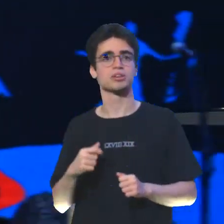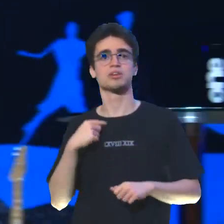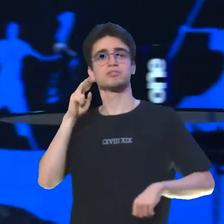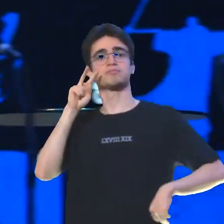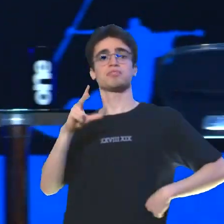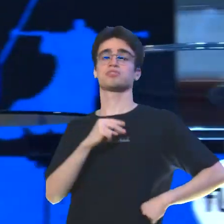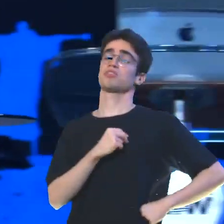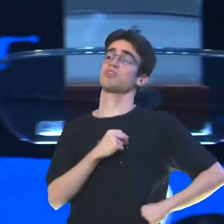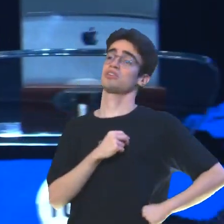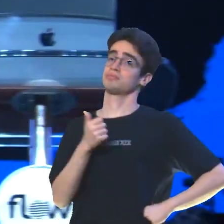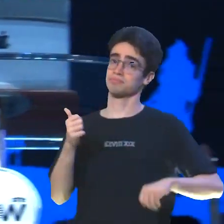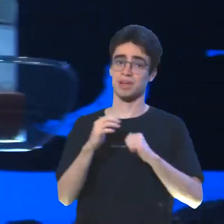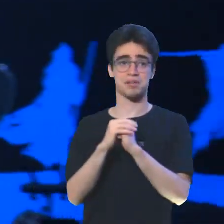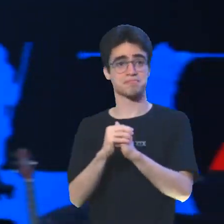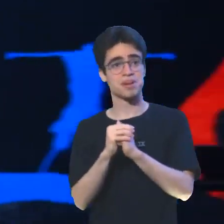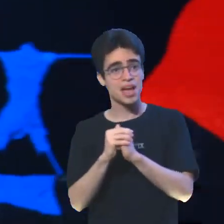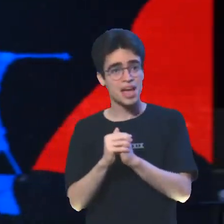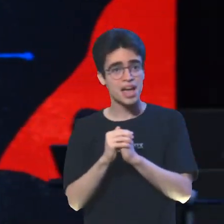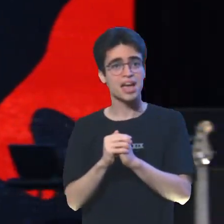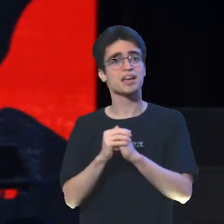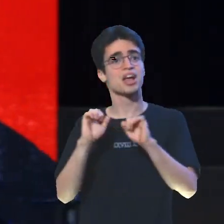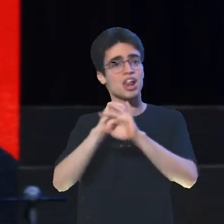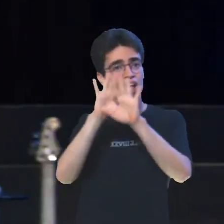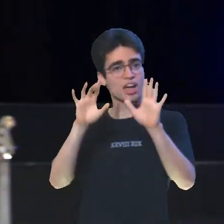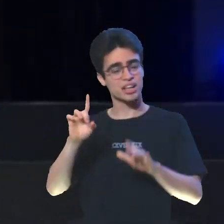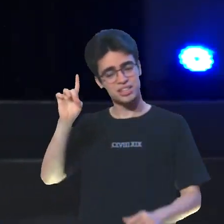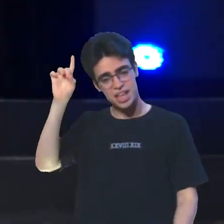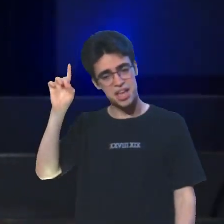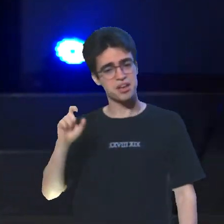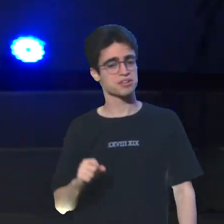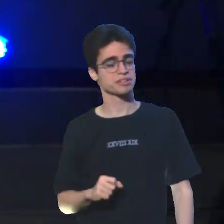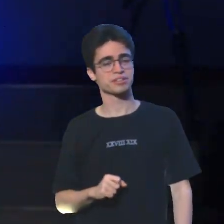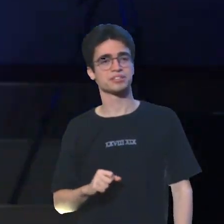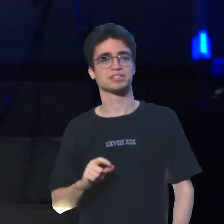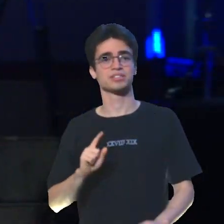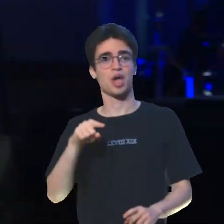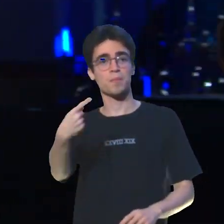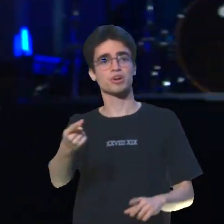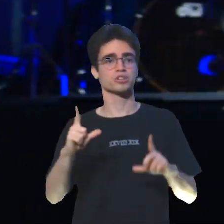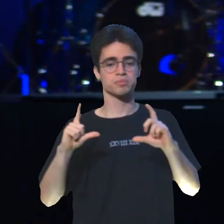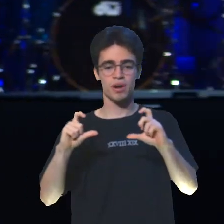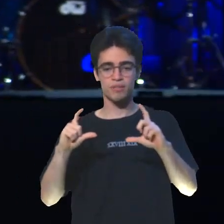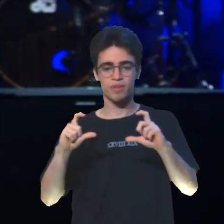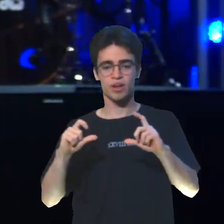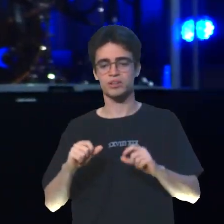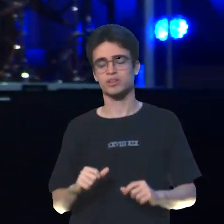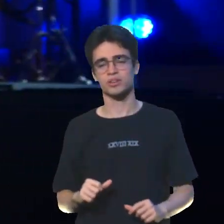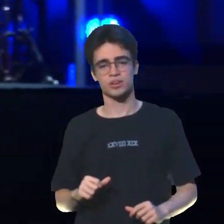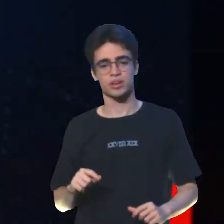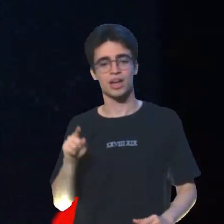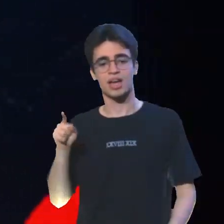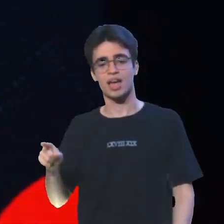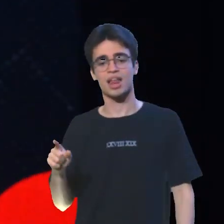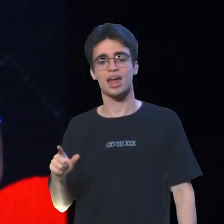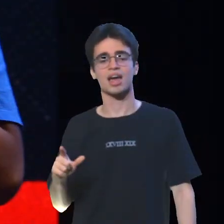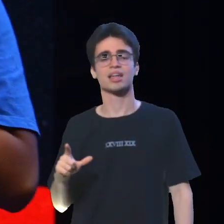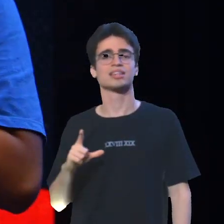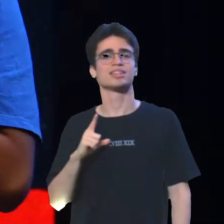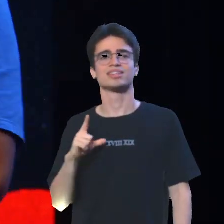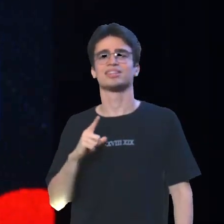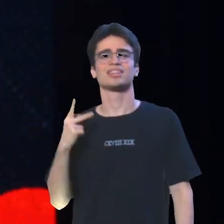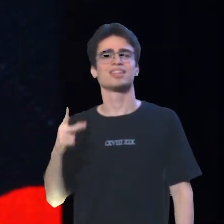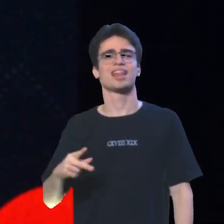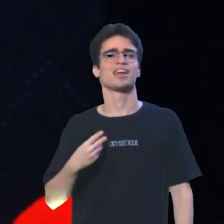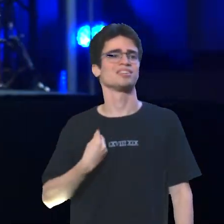falei: nossa, amém, né? Glória a Deus. E na outra foto, ela estava vivendo